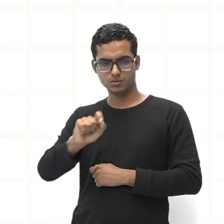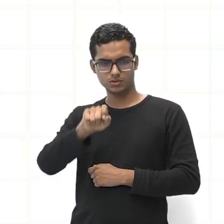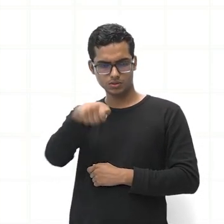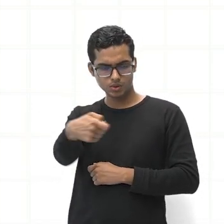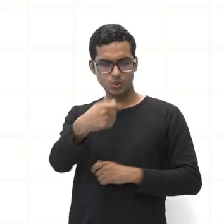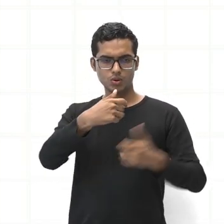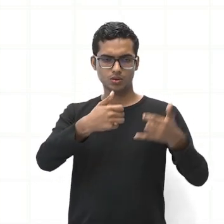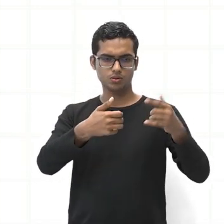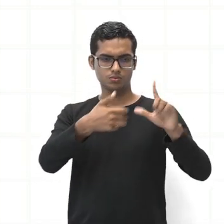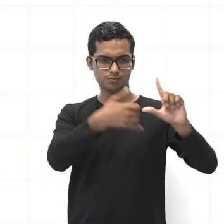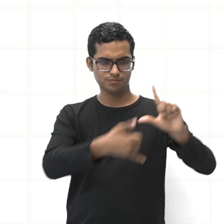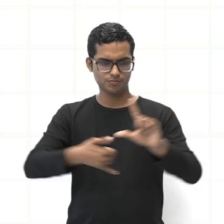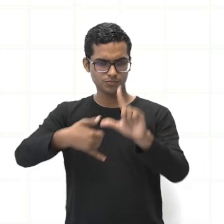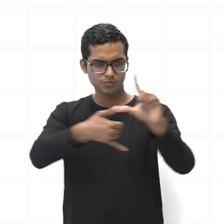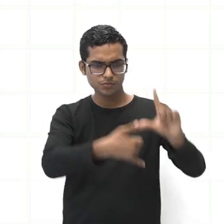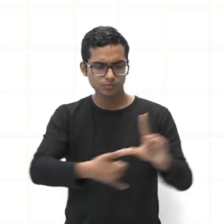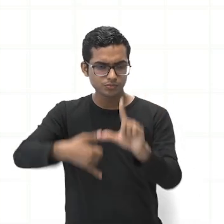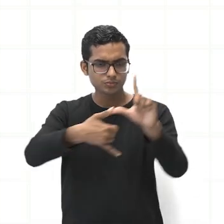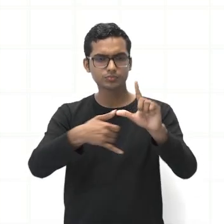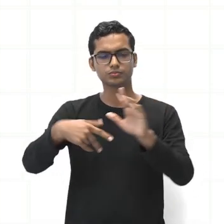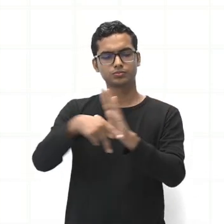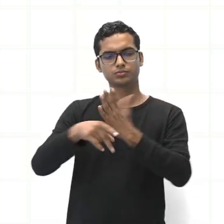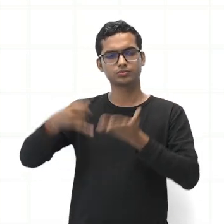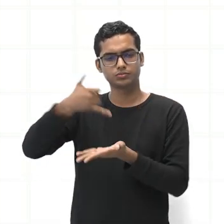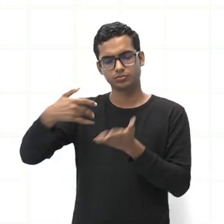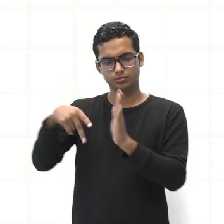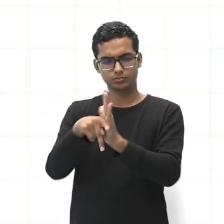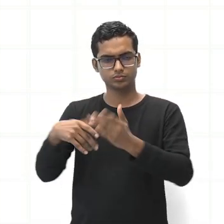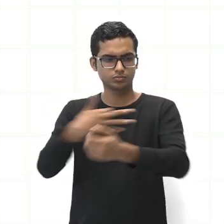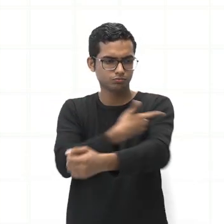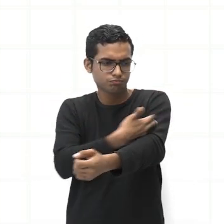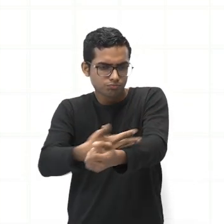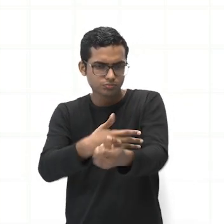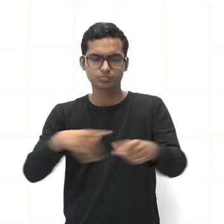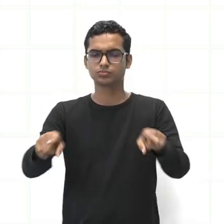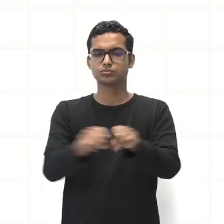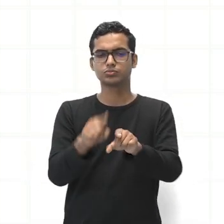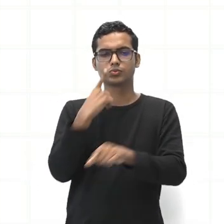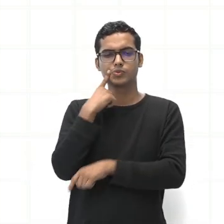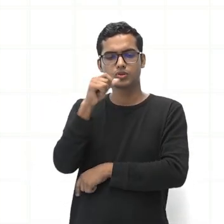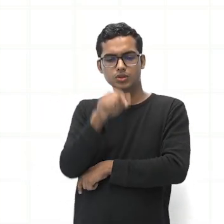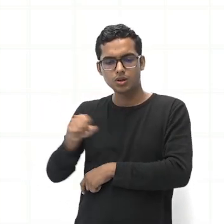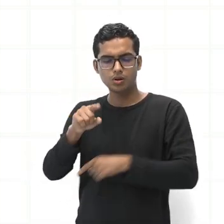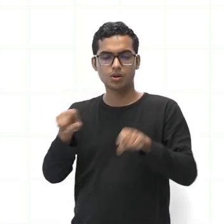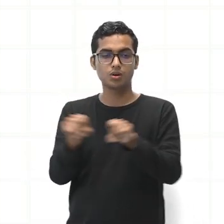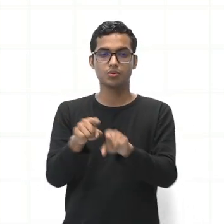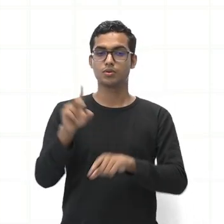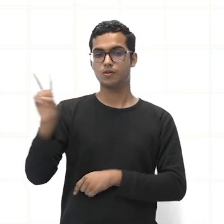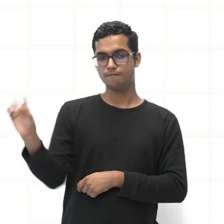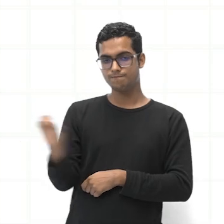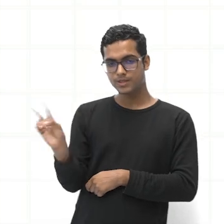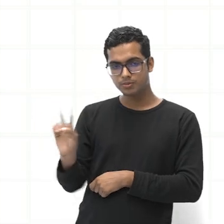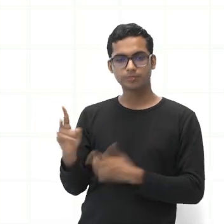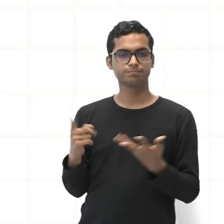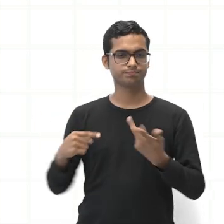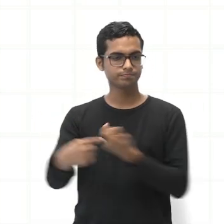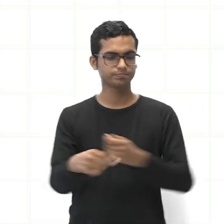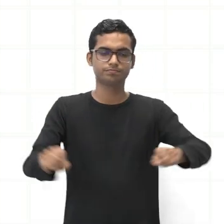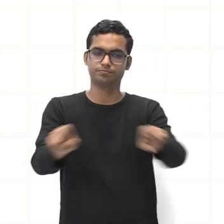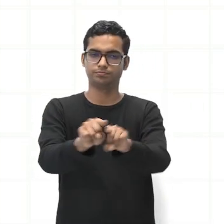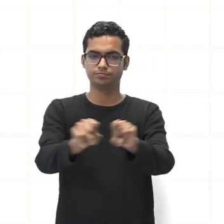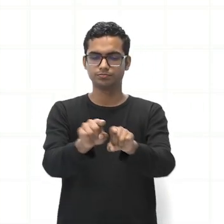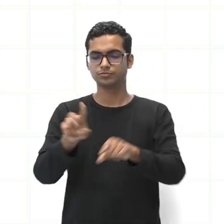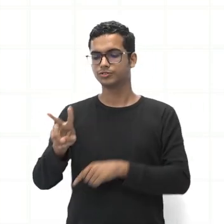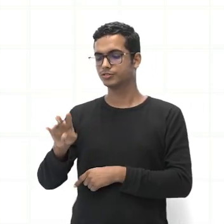como os sais e vitaminas, certo? E o